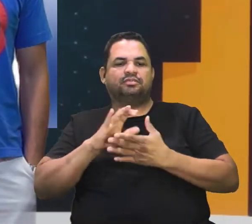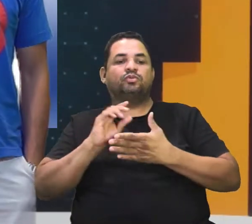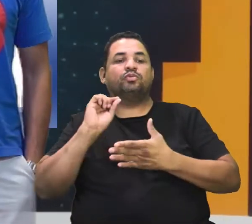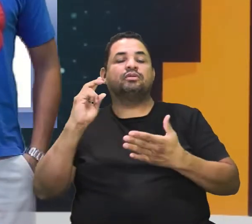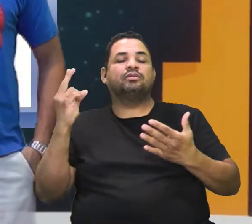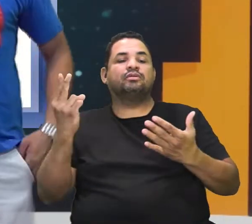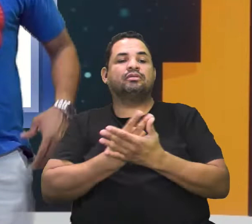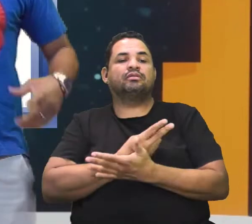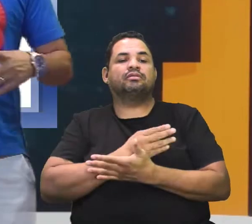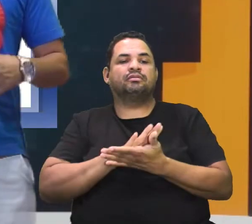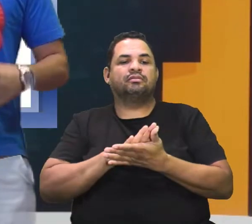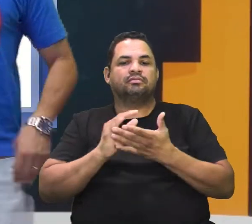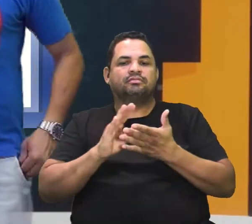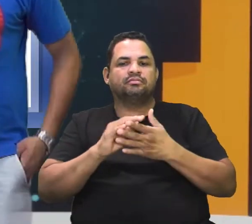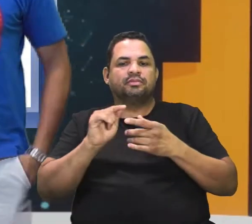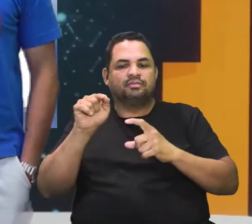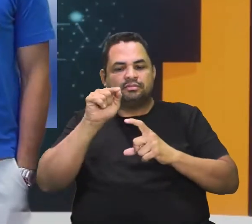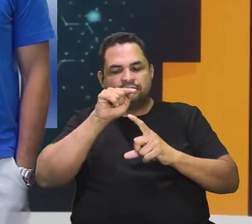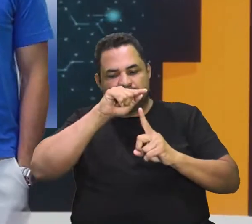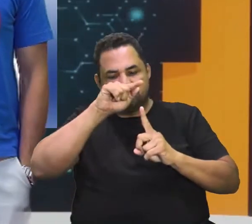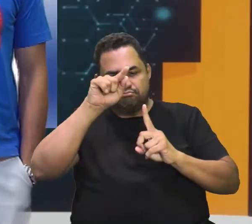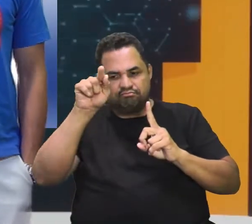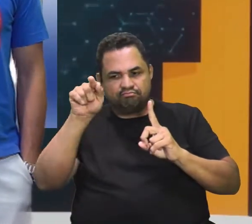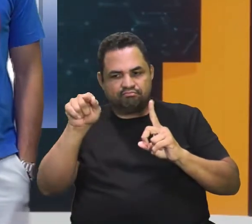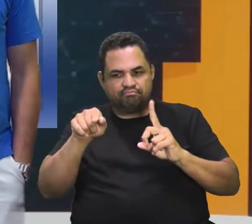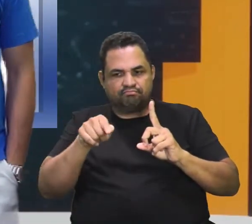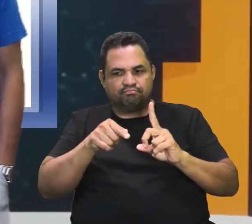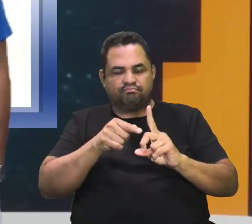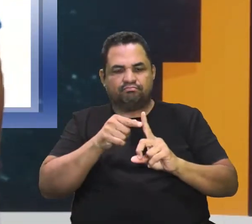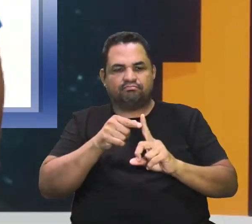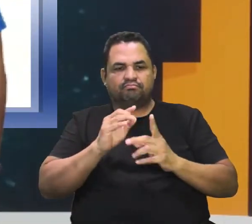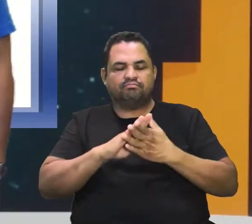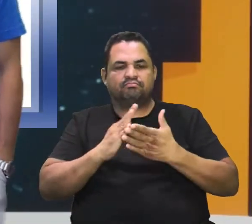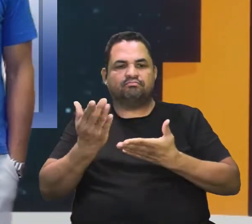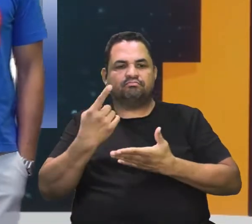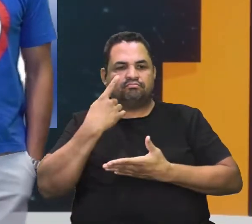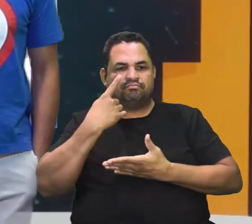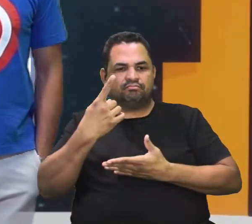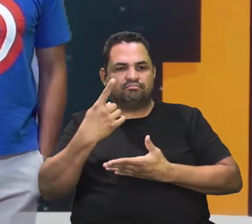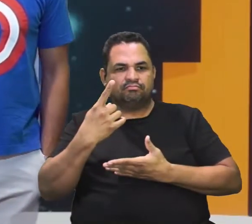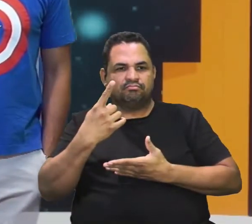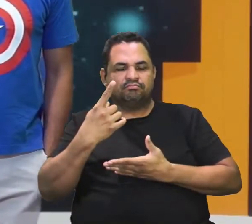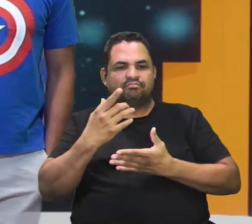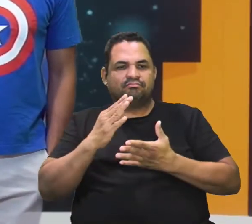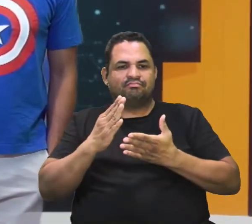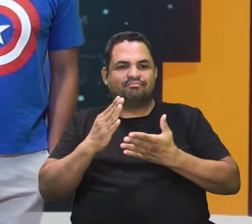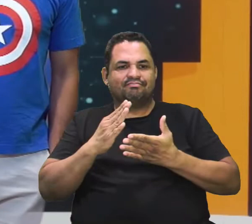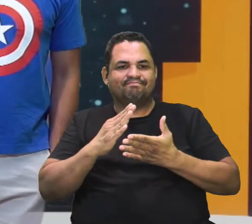acontecer? Ela vai ficando mais arredondada, né? Então, vamos lá, vamos